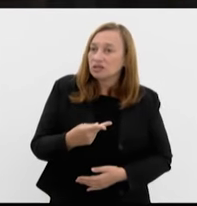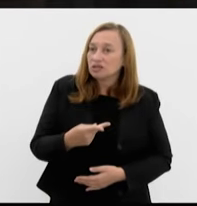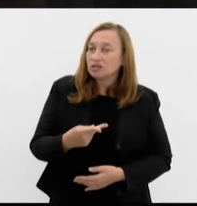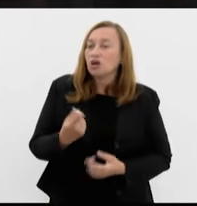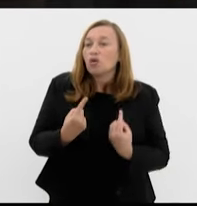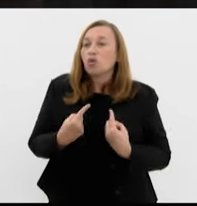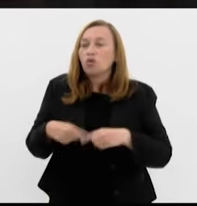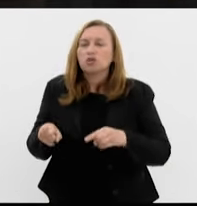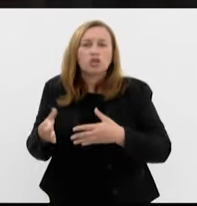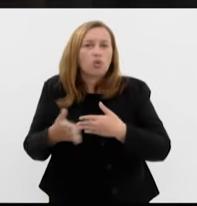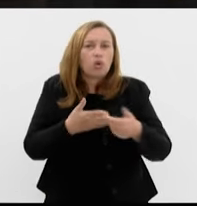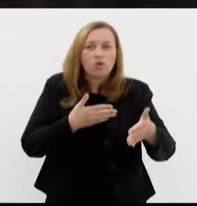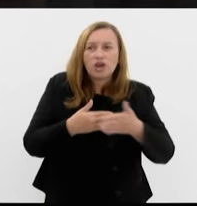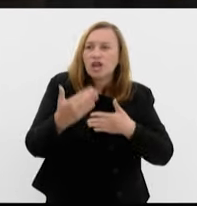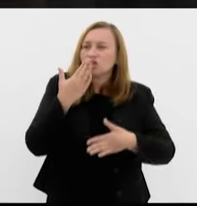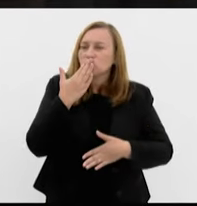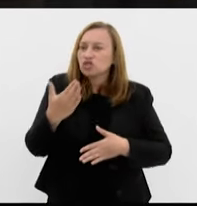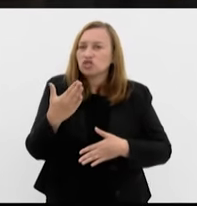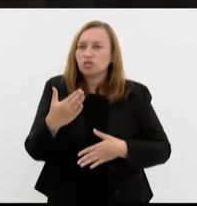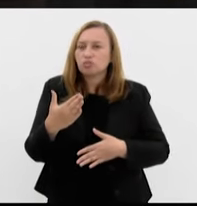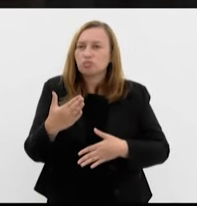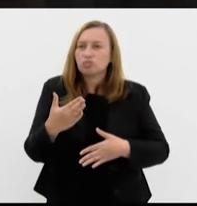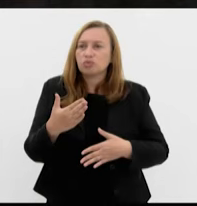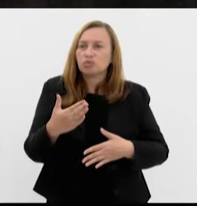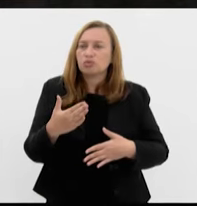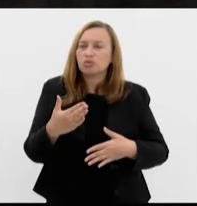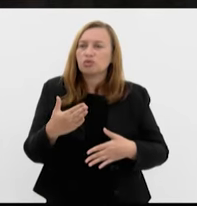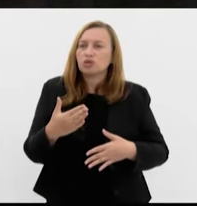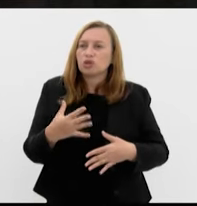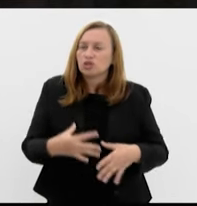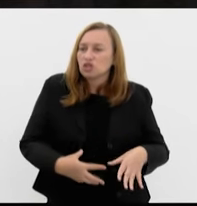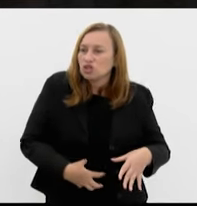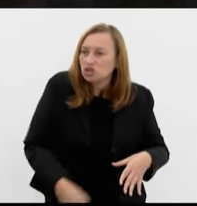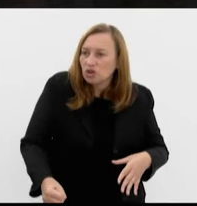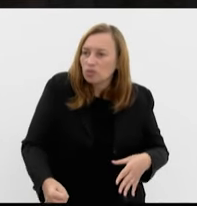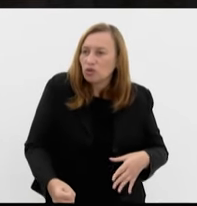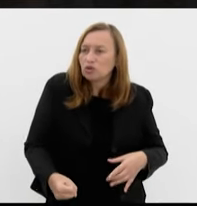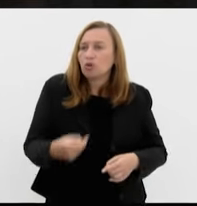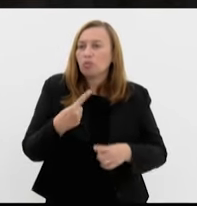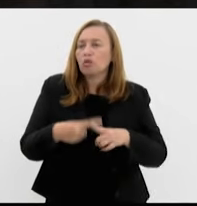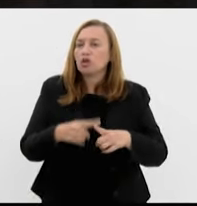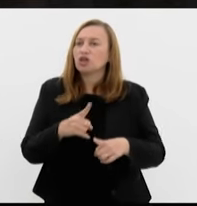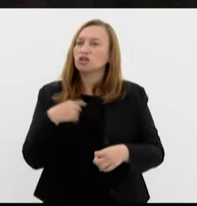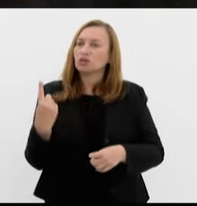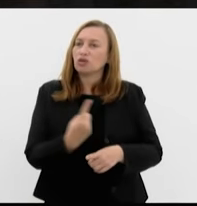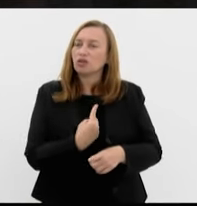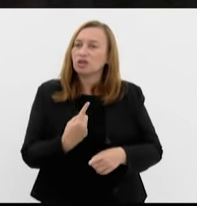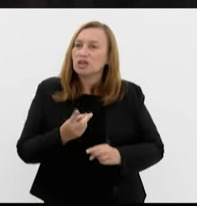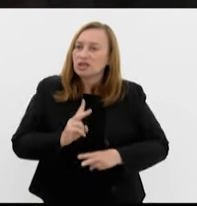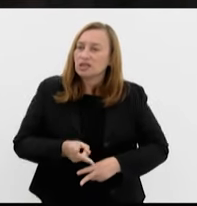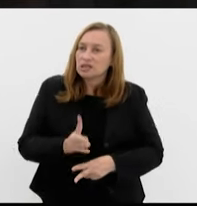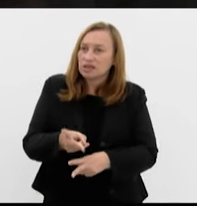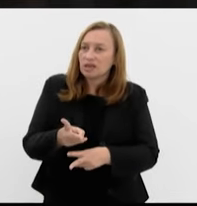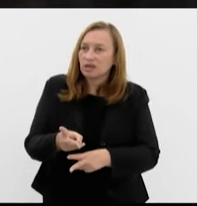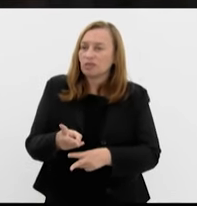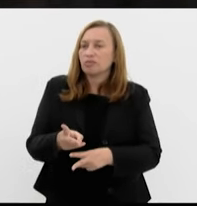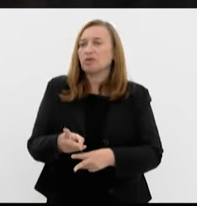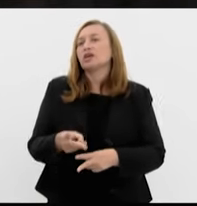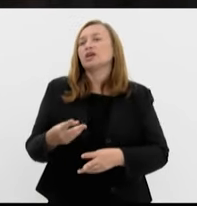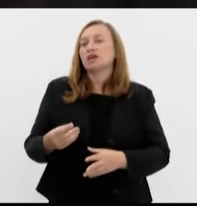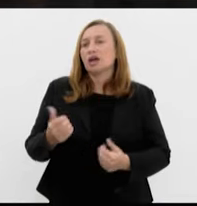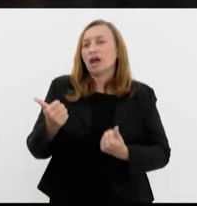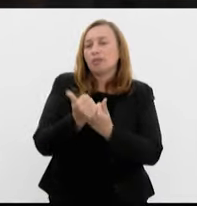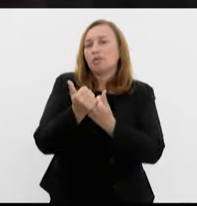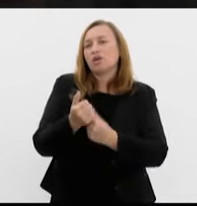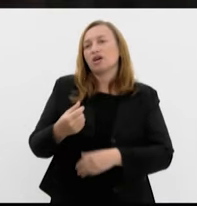contra qualquer tipo de iniciativa que favoreça o aborto porque nós somos sempre em favor da vida muito